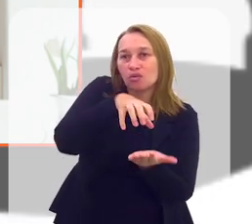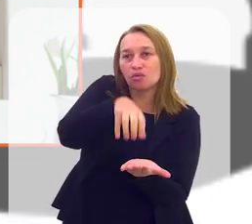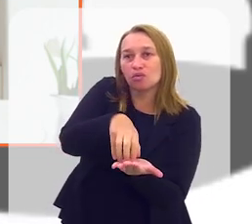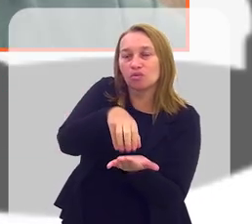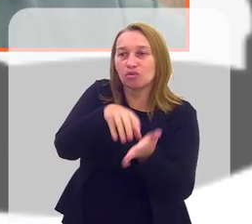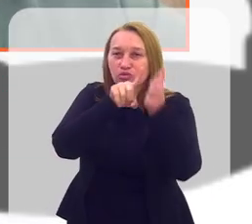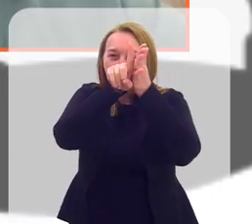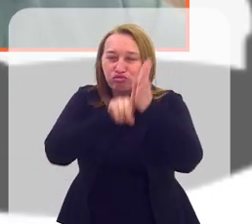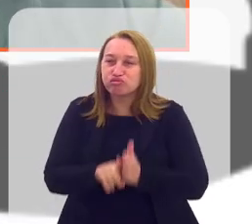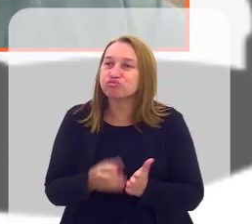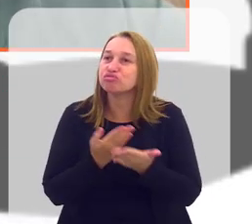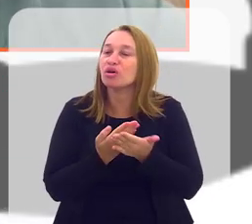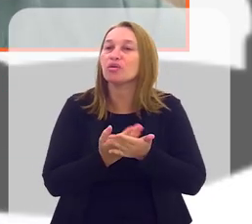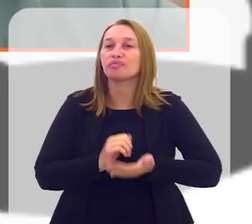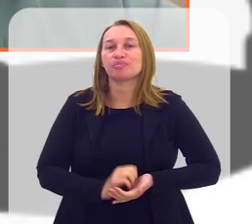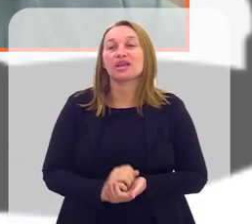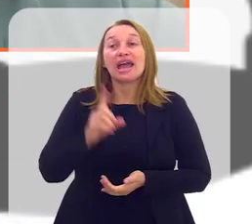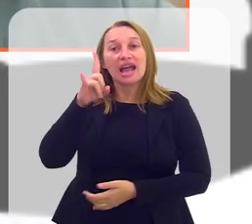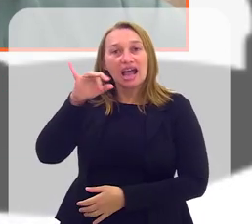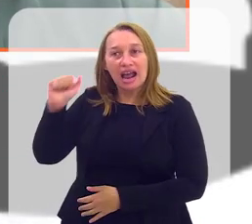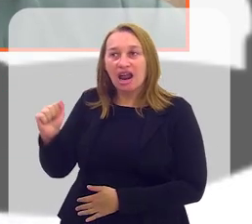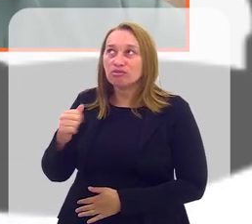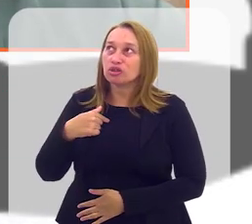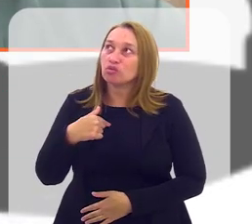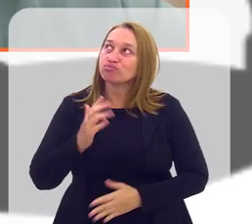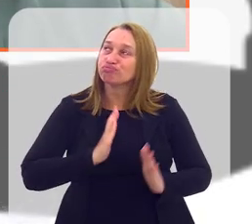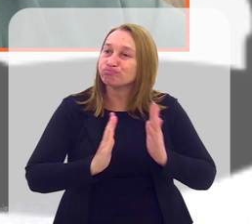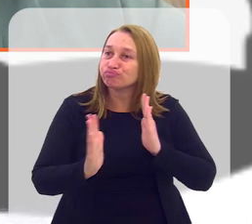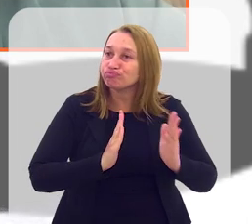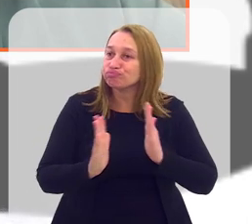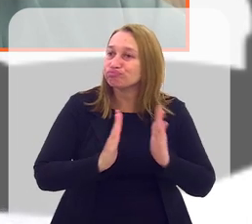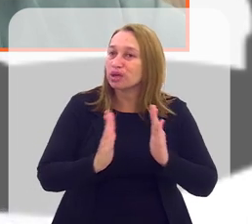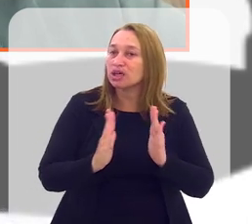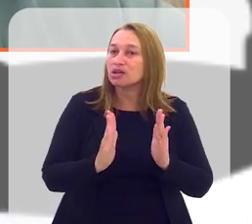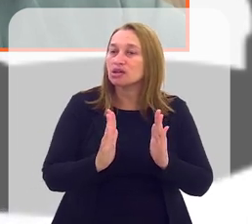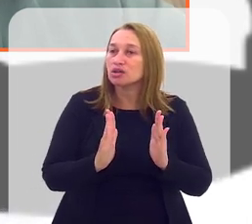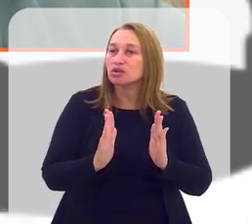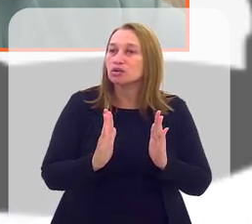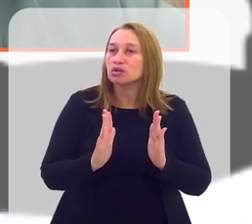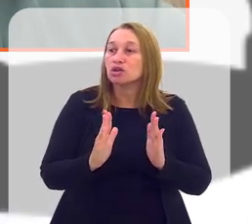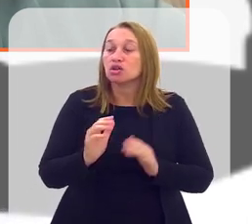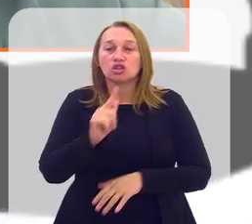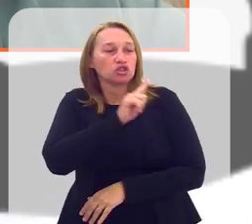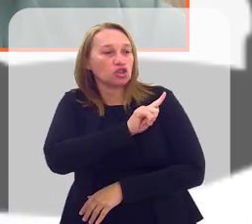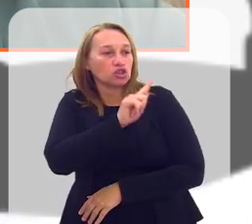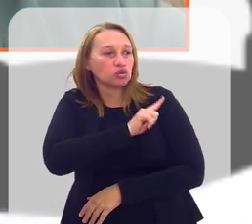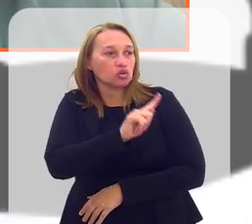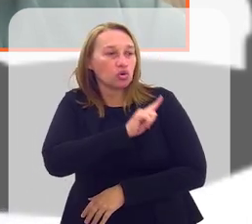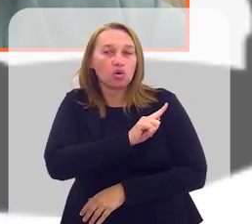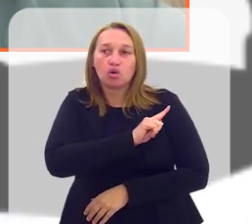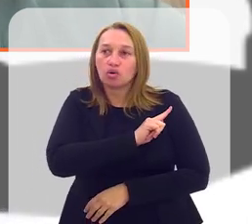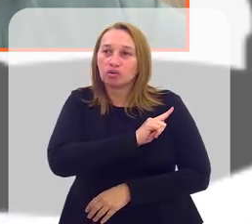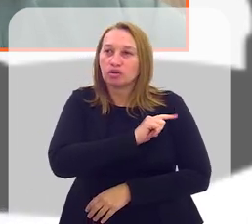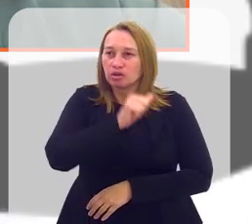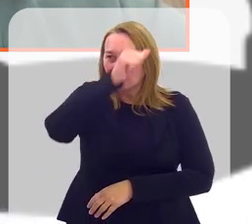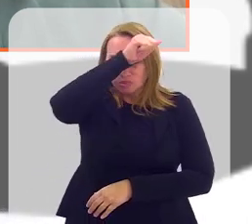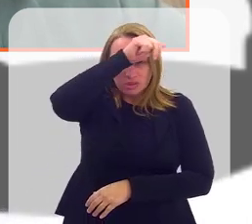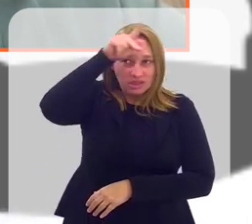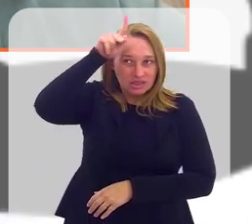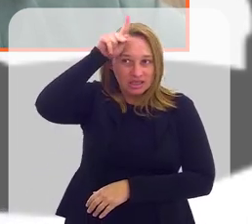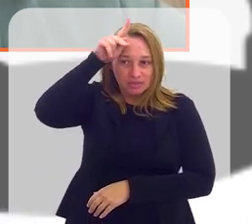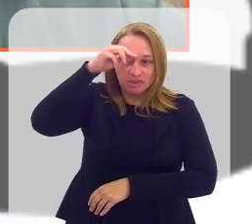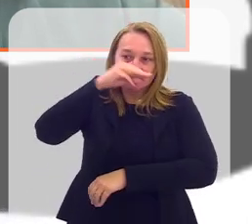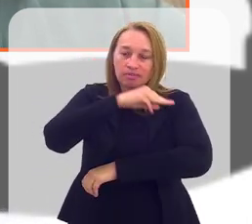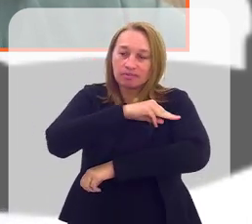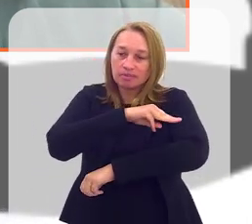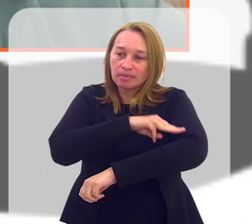censo. Olha, Cláudia, eu por um tempo fui gestor no município de Magé, fui secretário de governo e